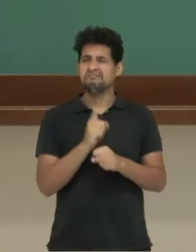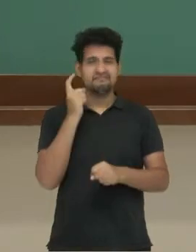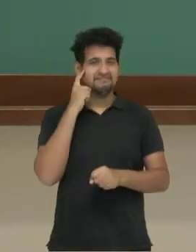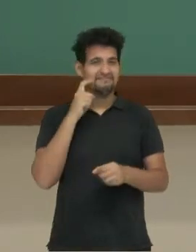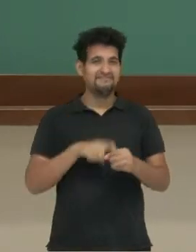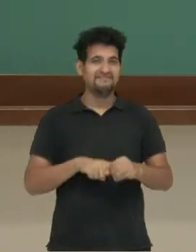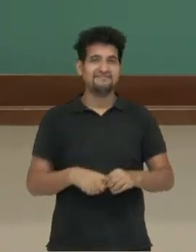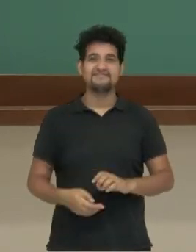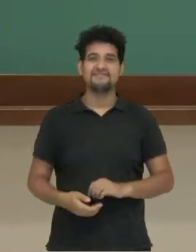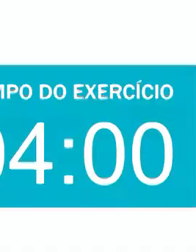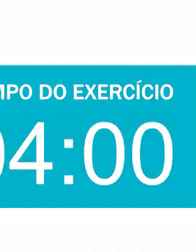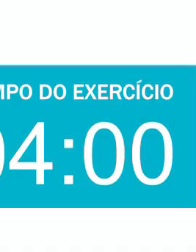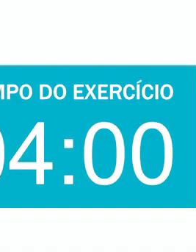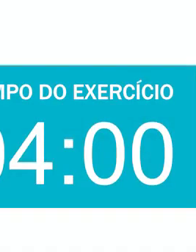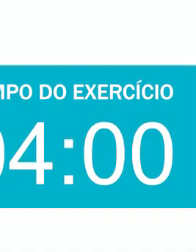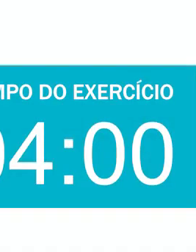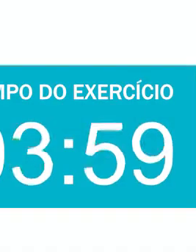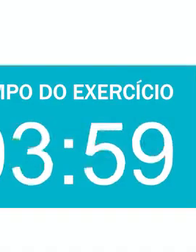resposta.